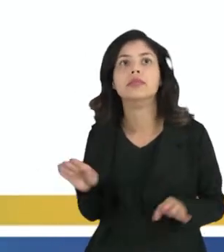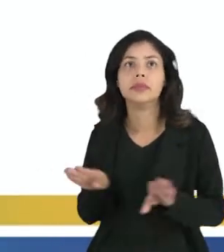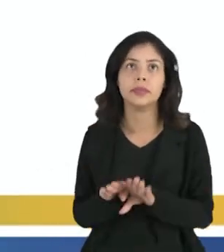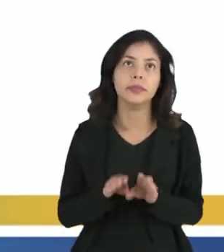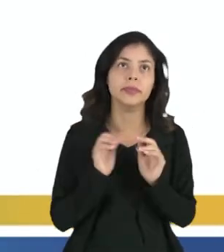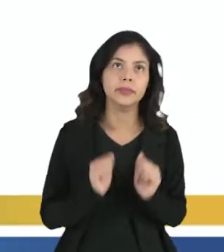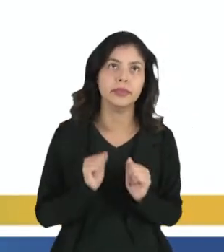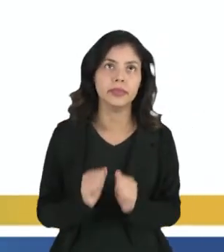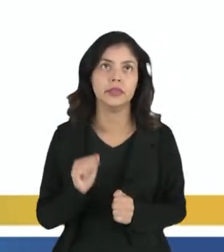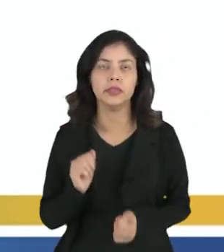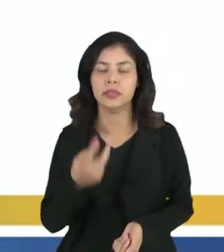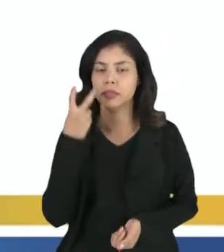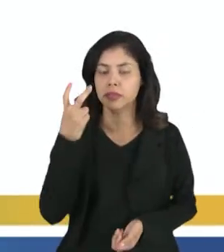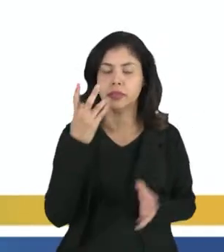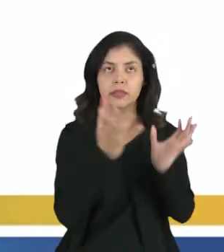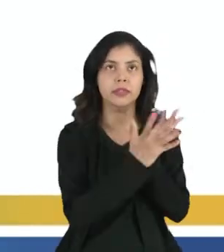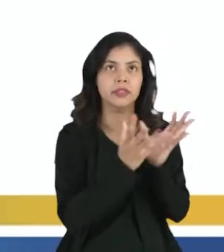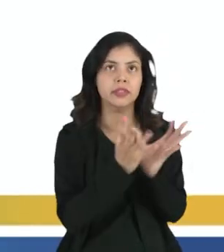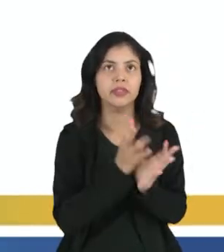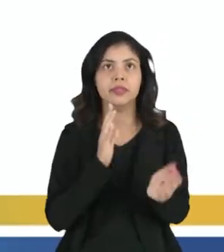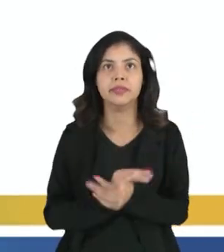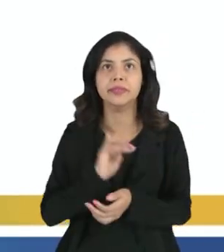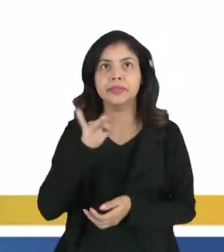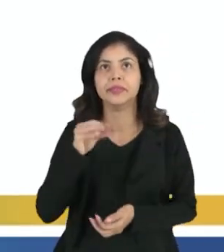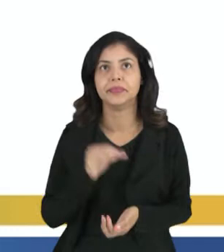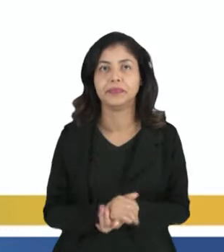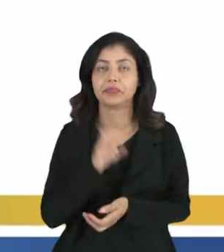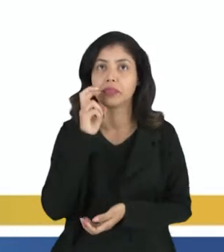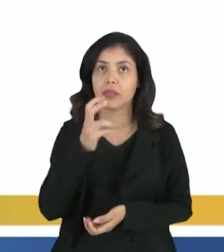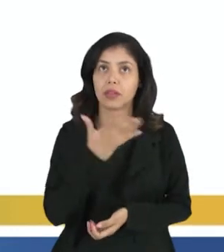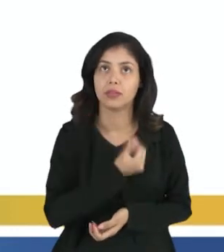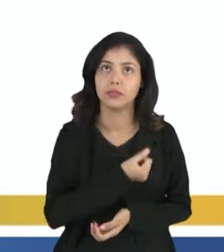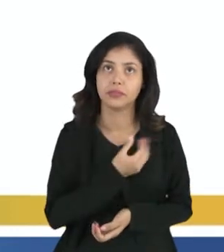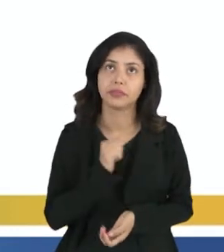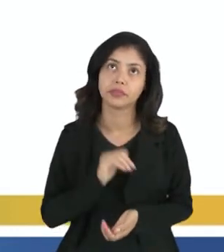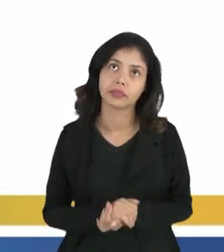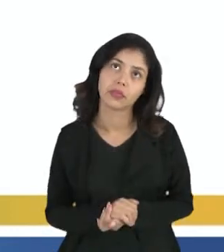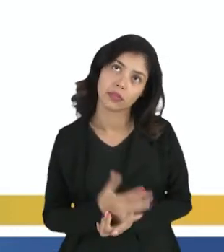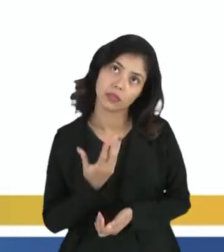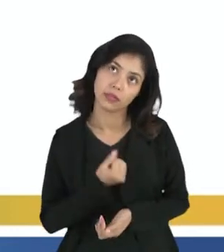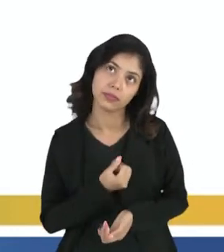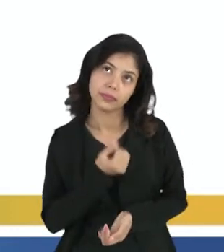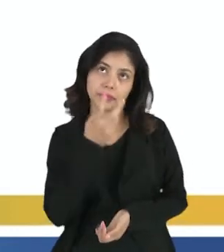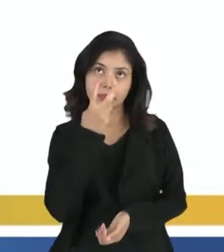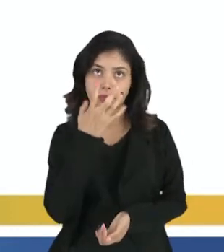Também pode ser quinto grupo, que no jogo do bicho corresponde ao número 5, número do